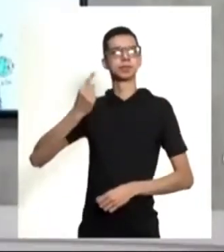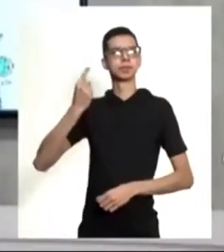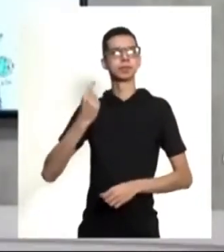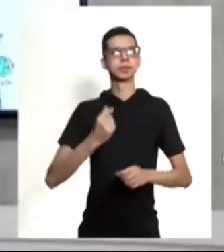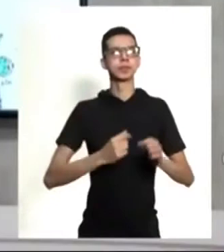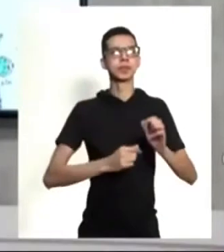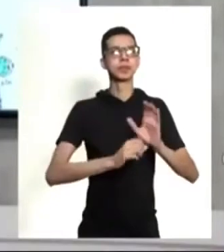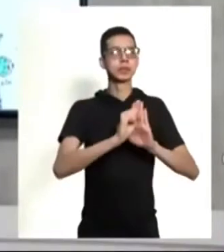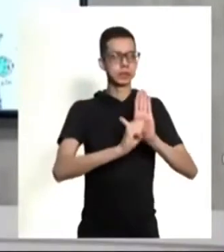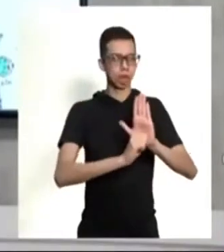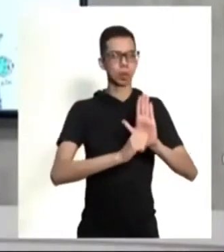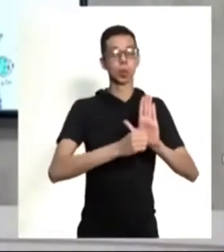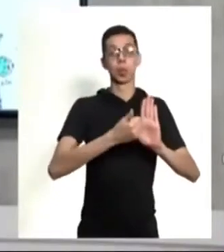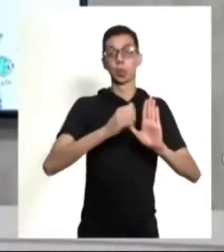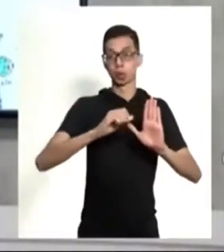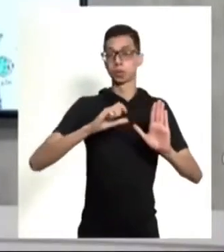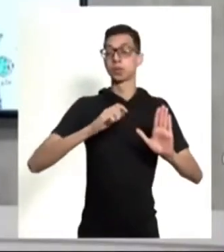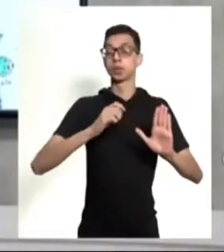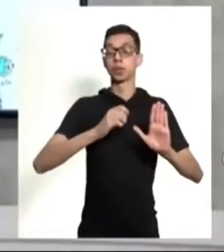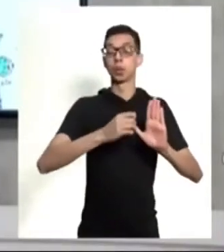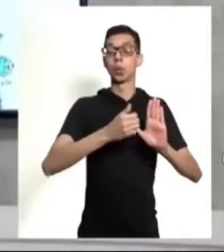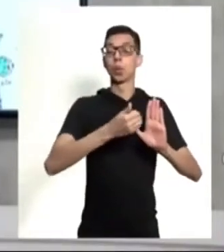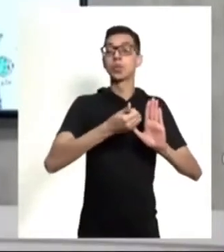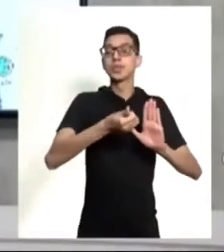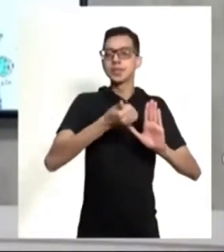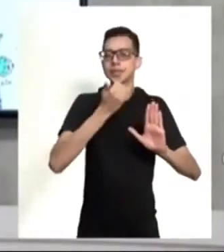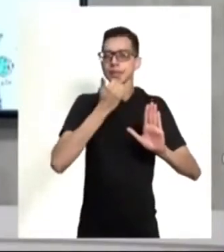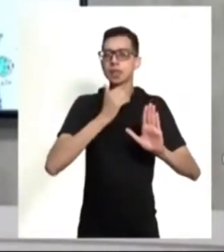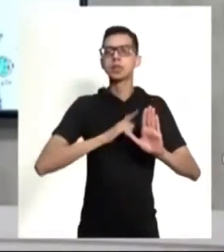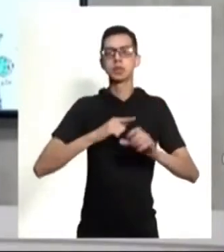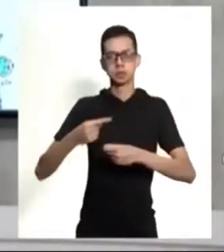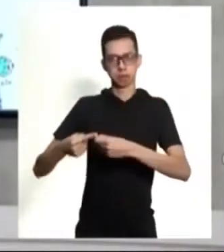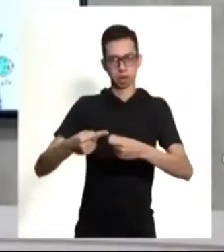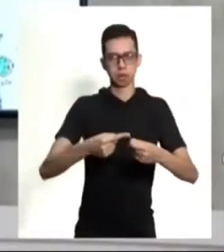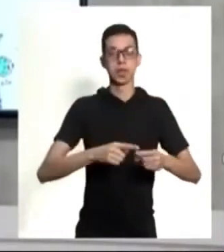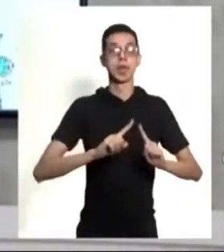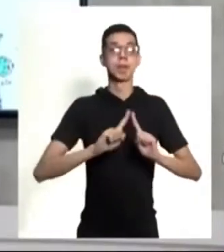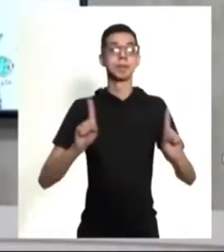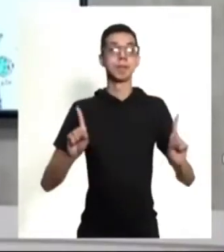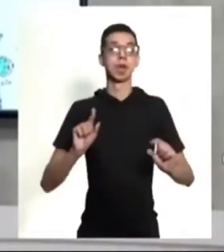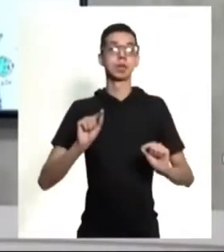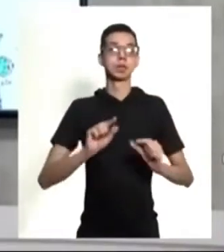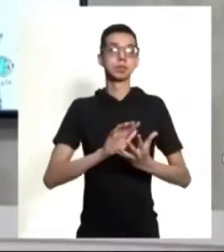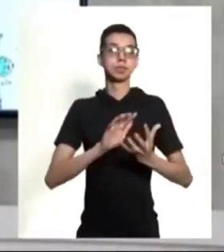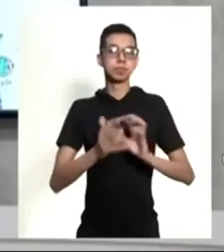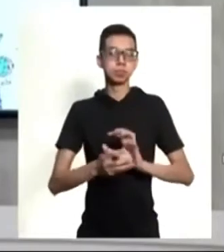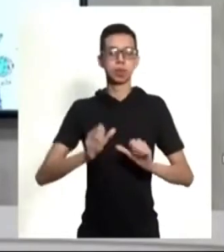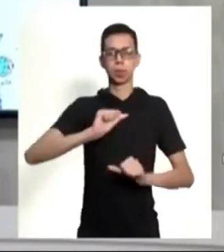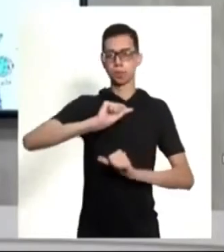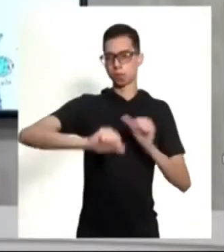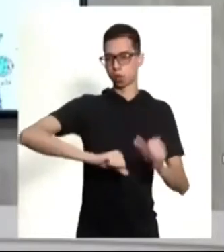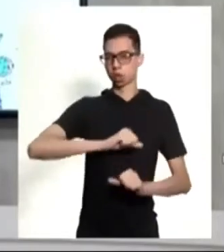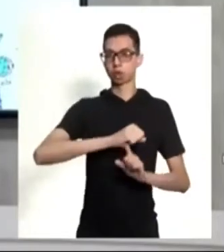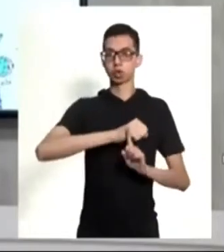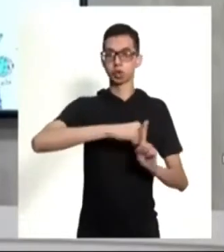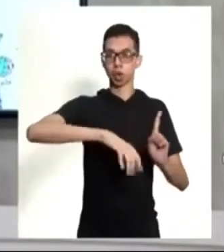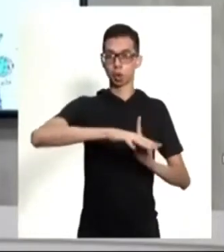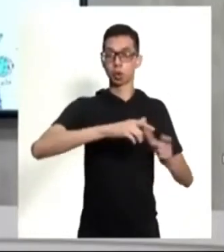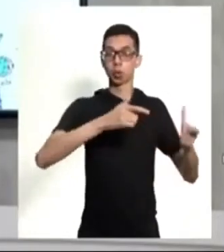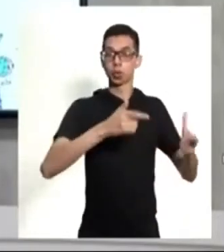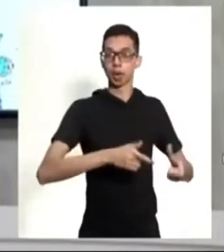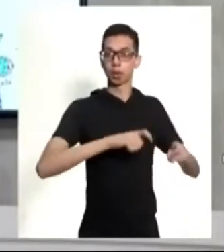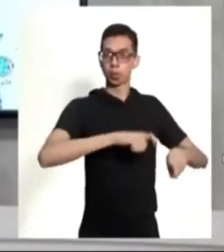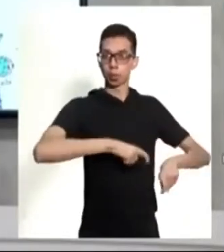diz que o processo de urbanização, ou seja, a transformação de uma sociedade rural em